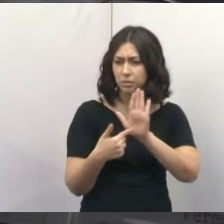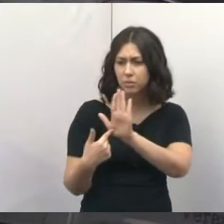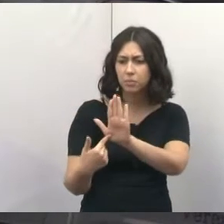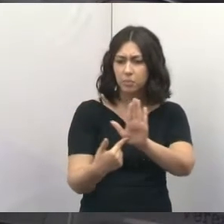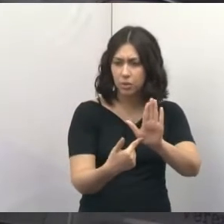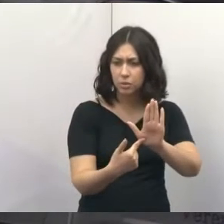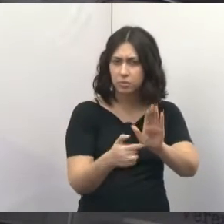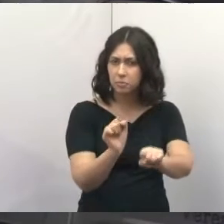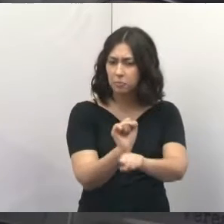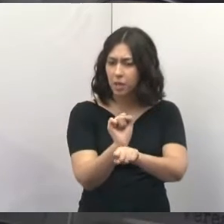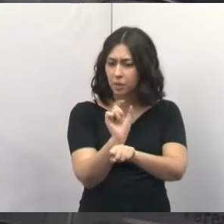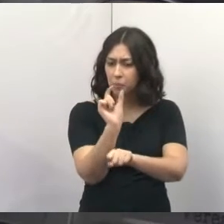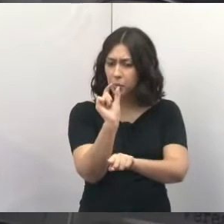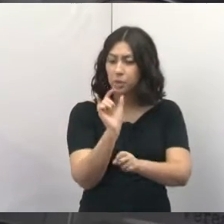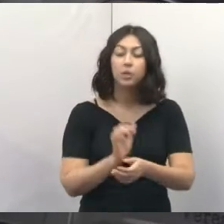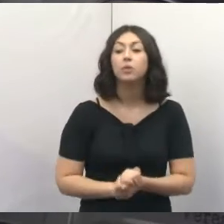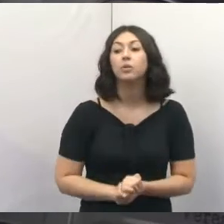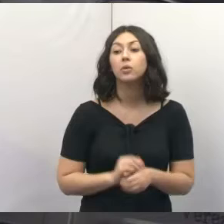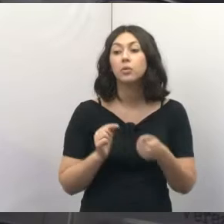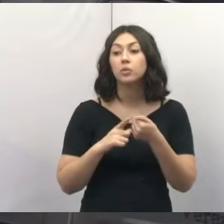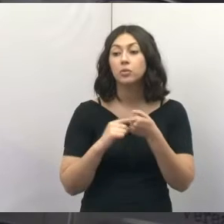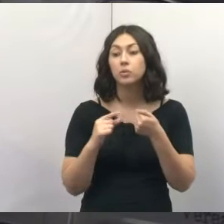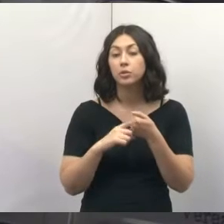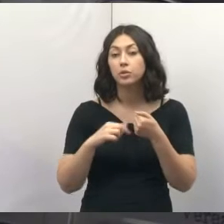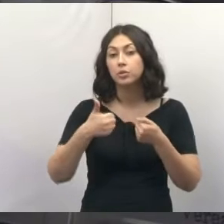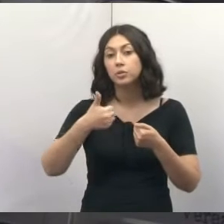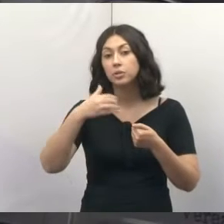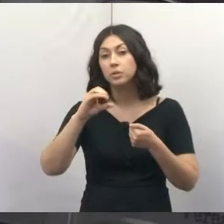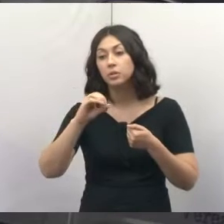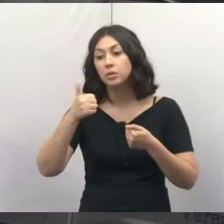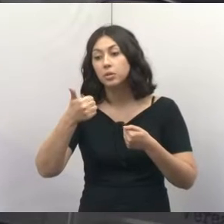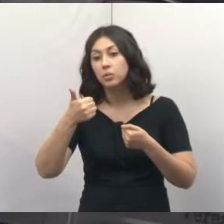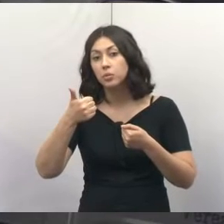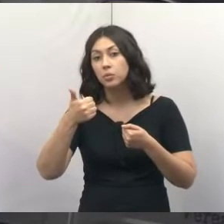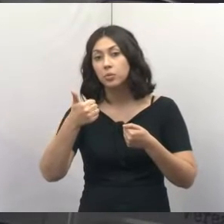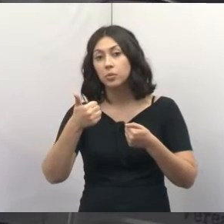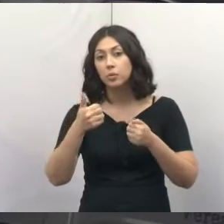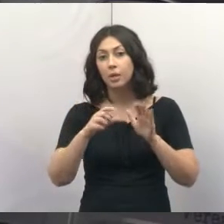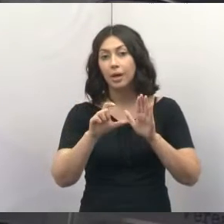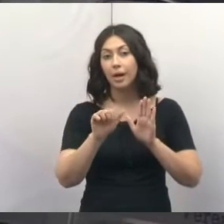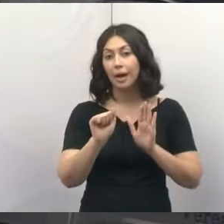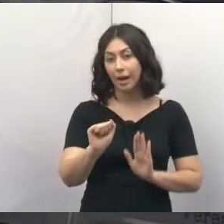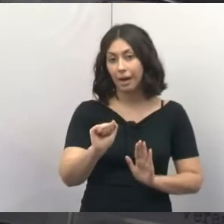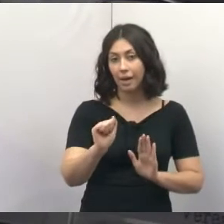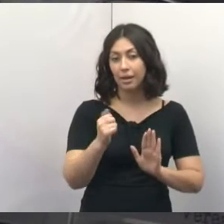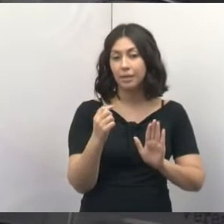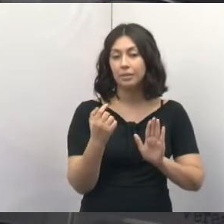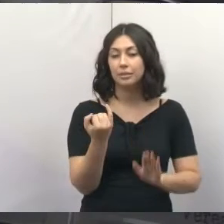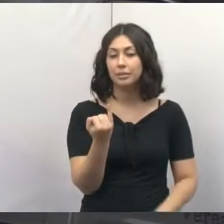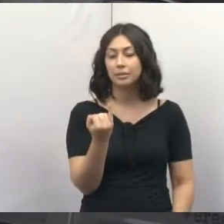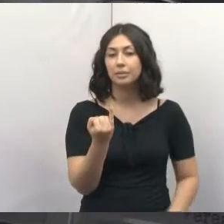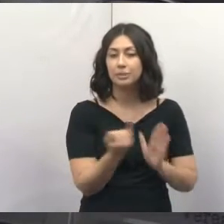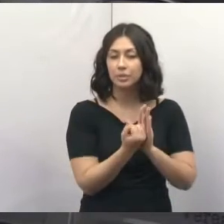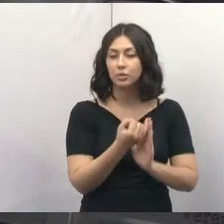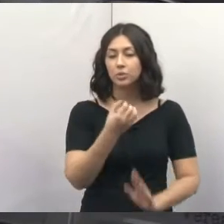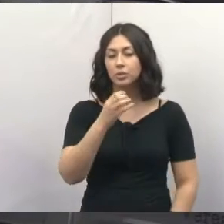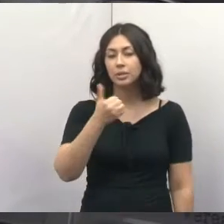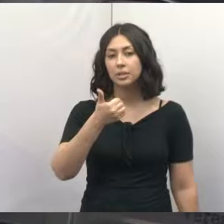vocês. Está no artigo 101A, inciso 6. Então,